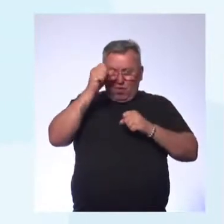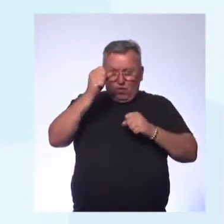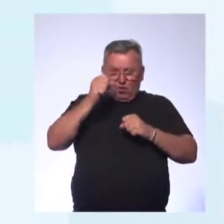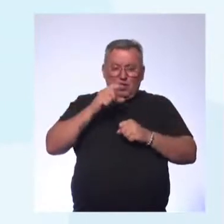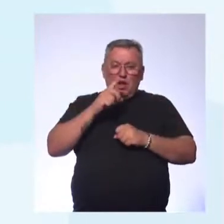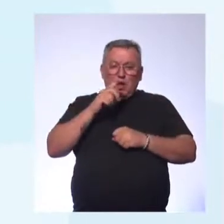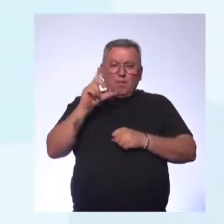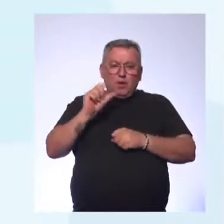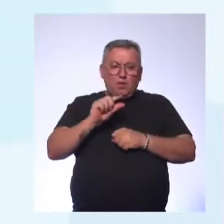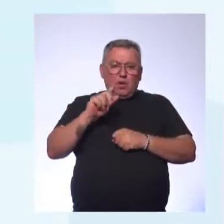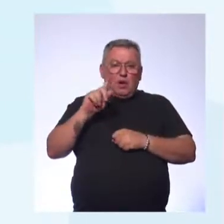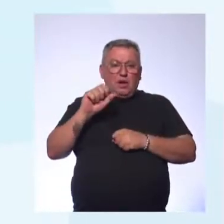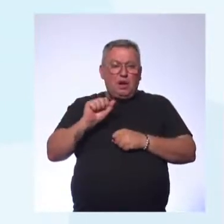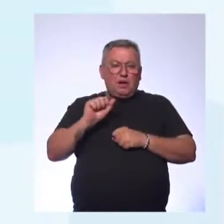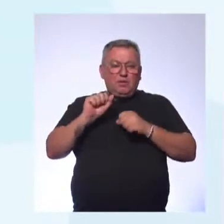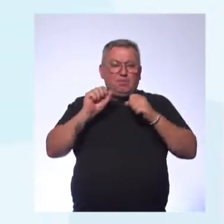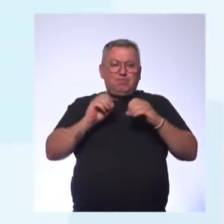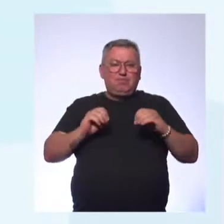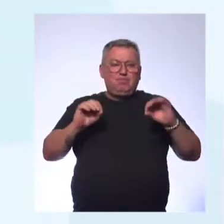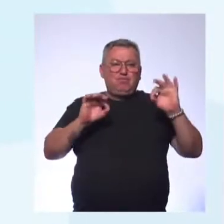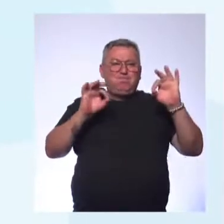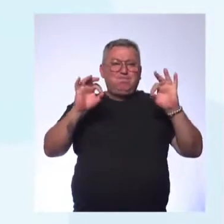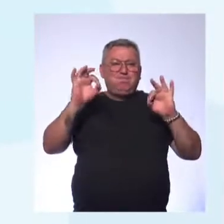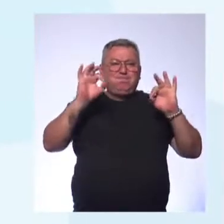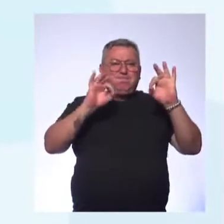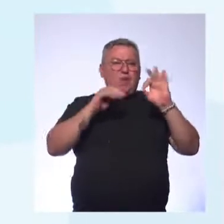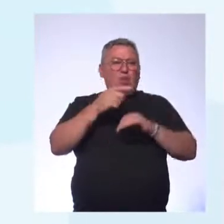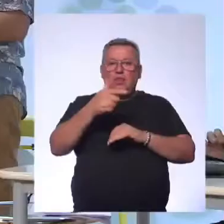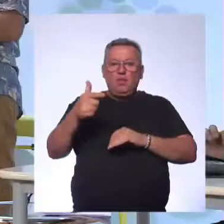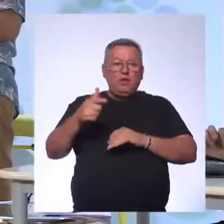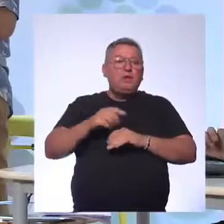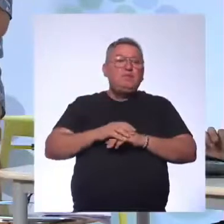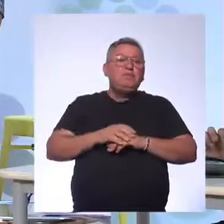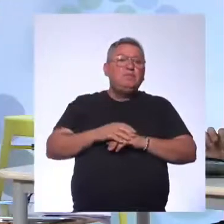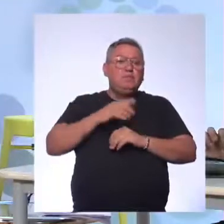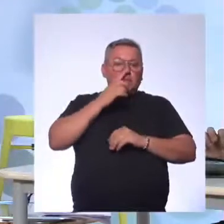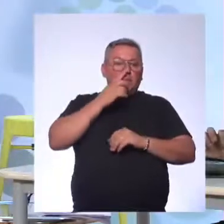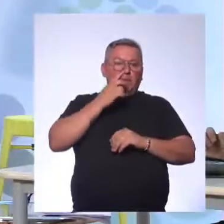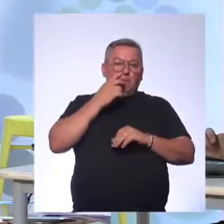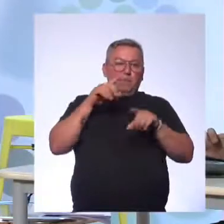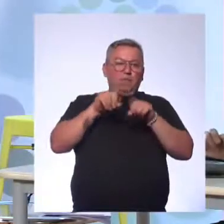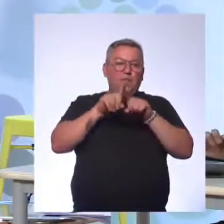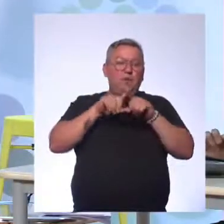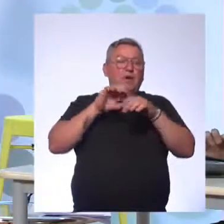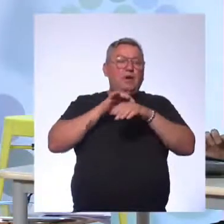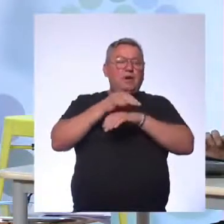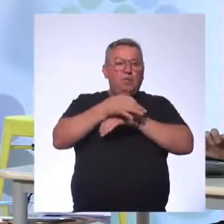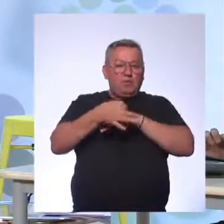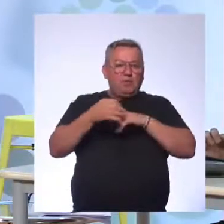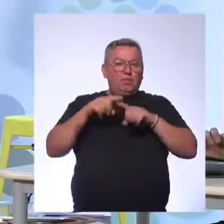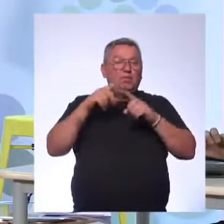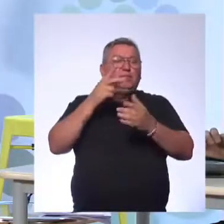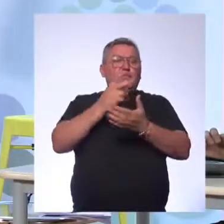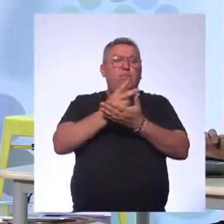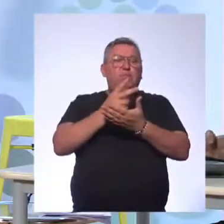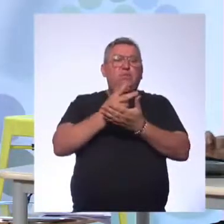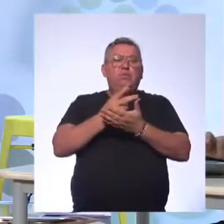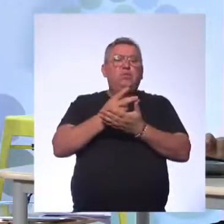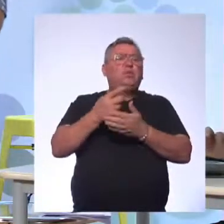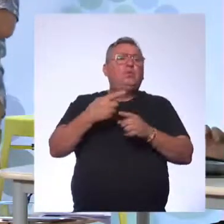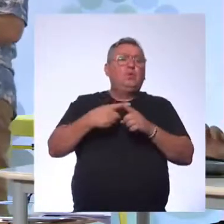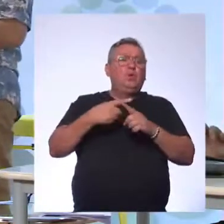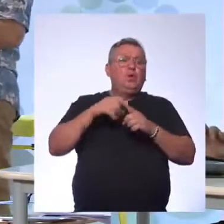menor e no estado gasoso praticamente não existe essa força de atração entre essas moléculas mesmo porque